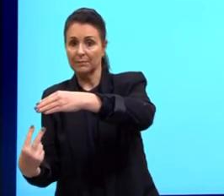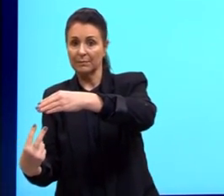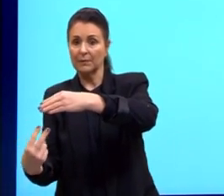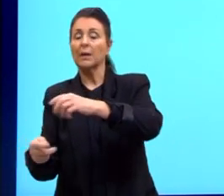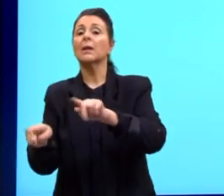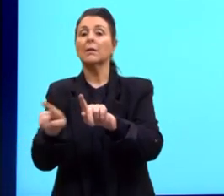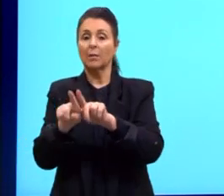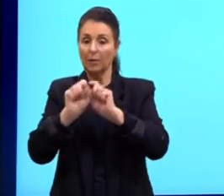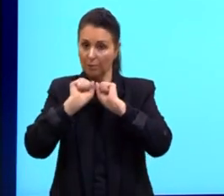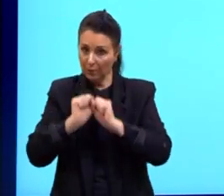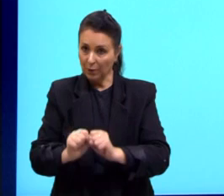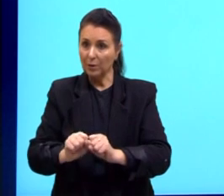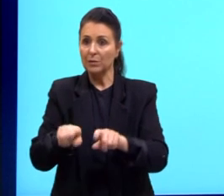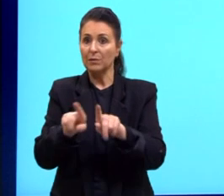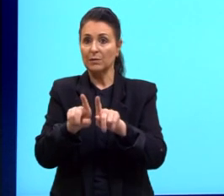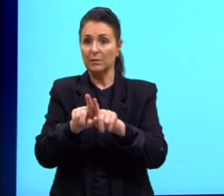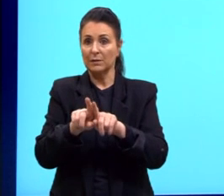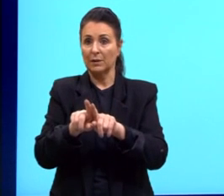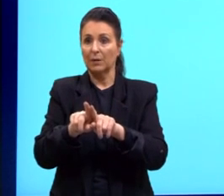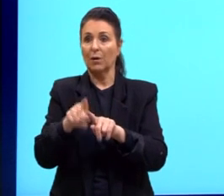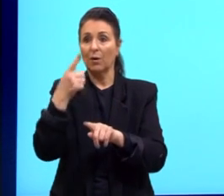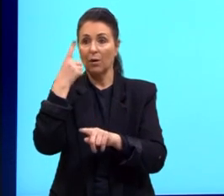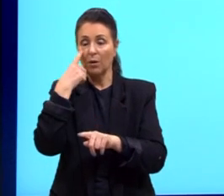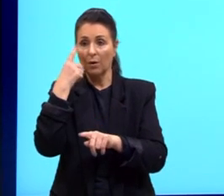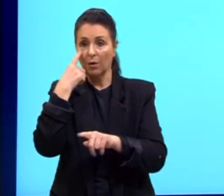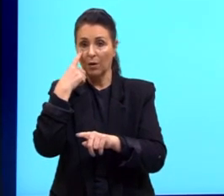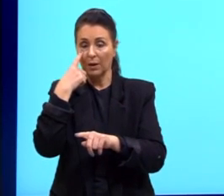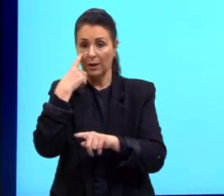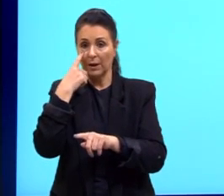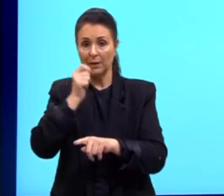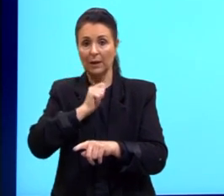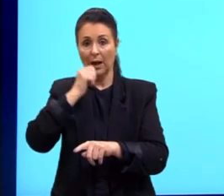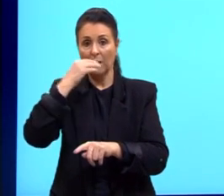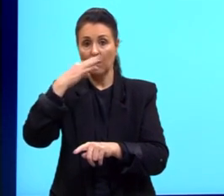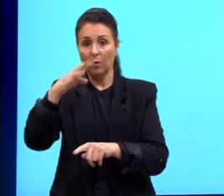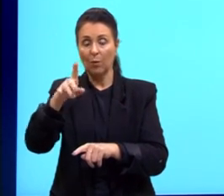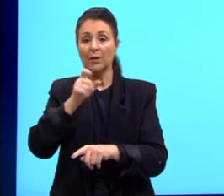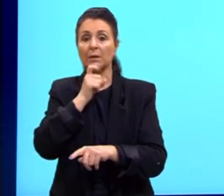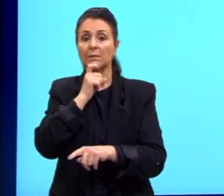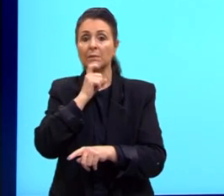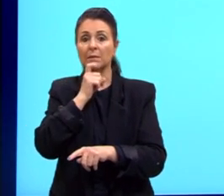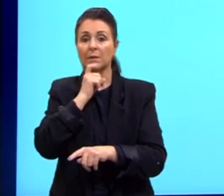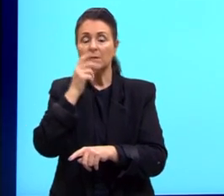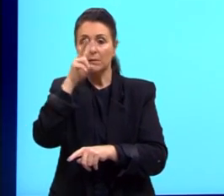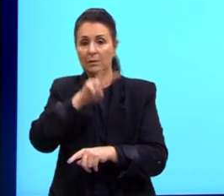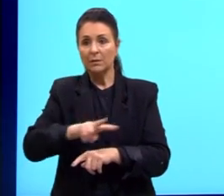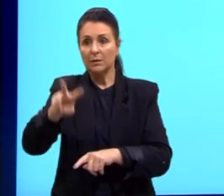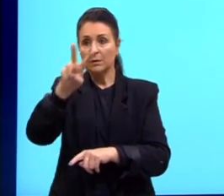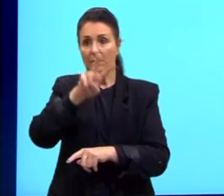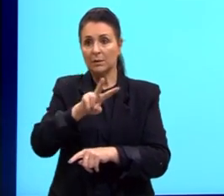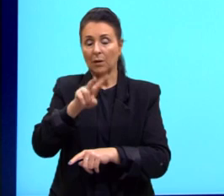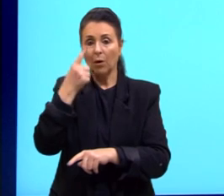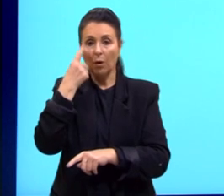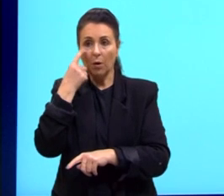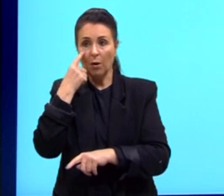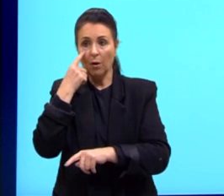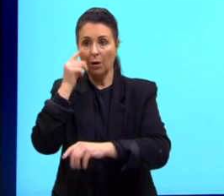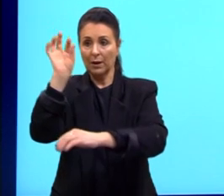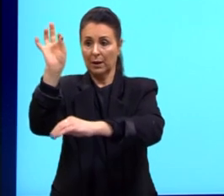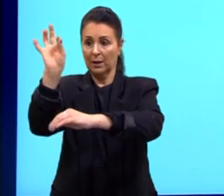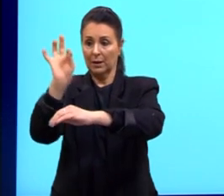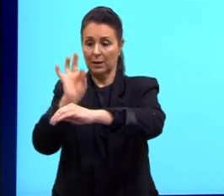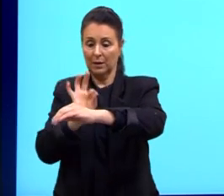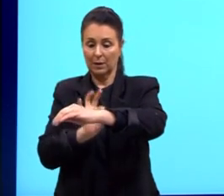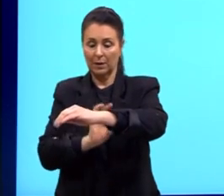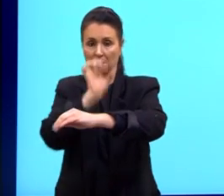tão aqui também destaquei ela em verde ó para visualizarmos notem que nós estamos pegando